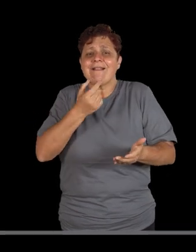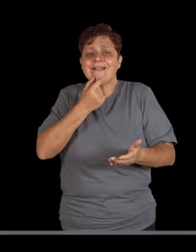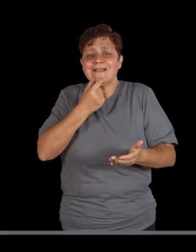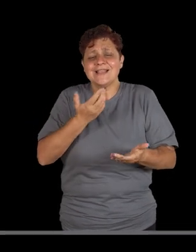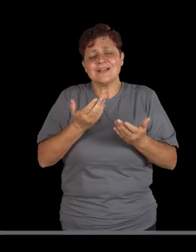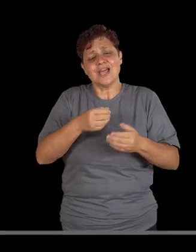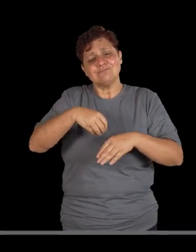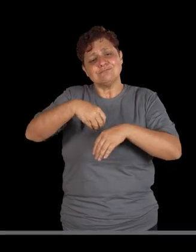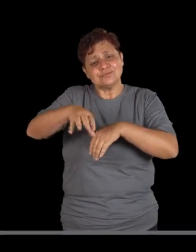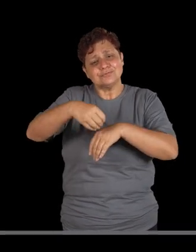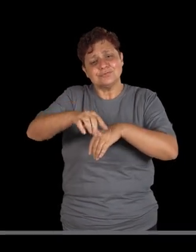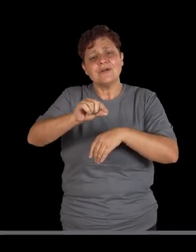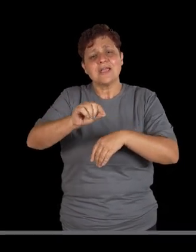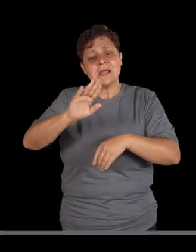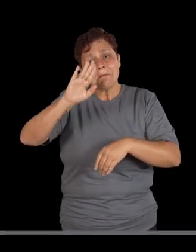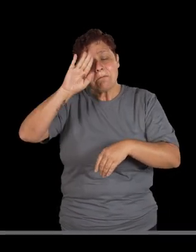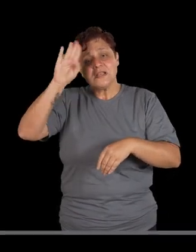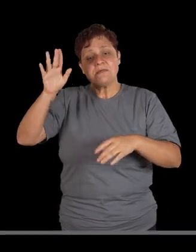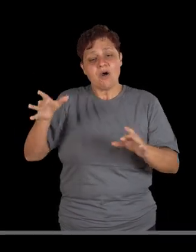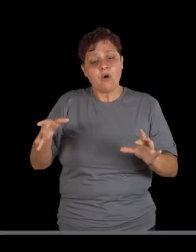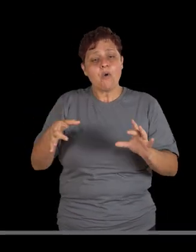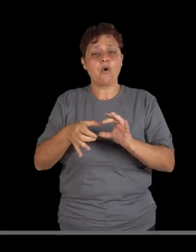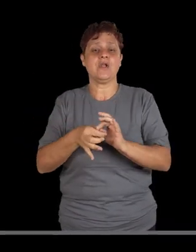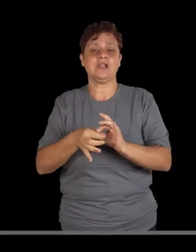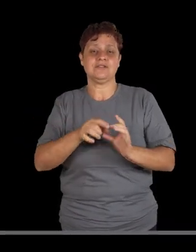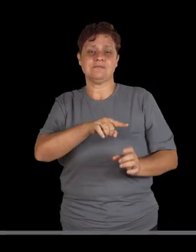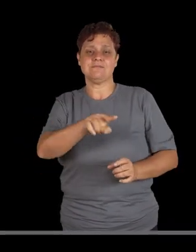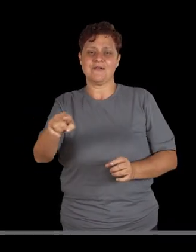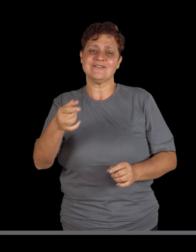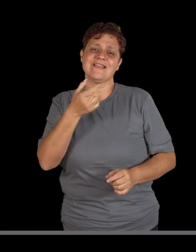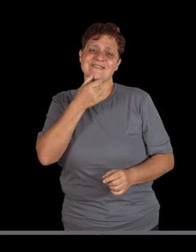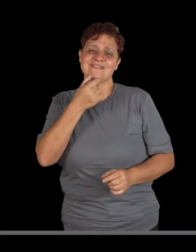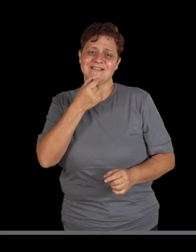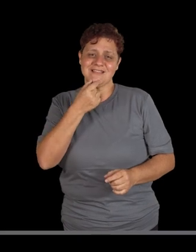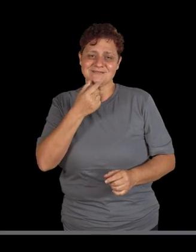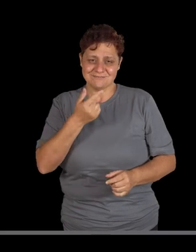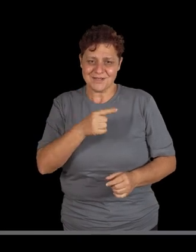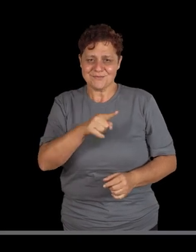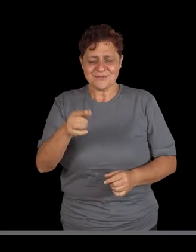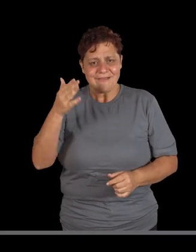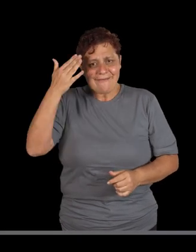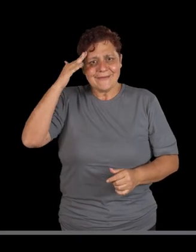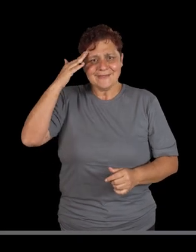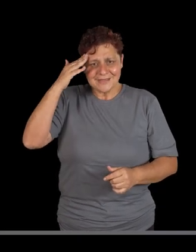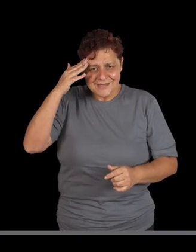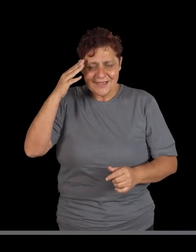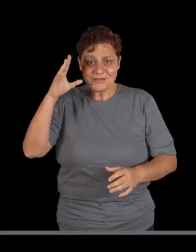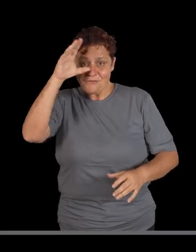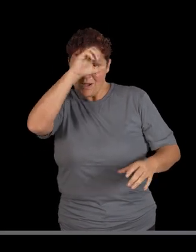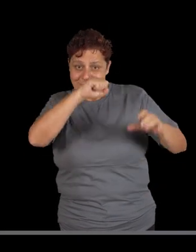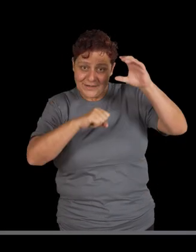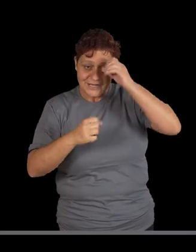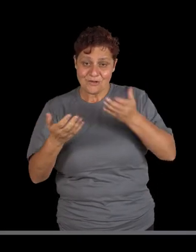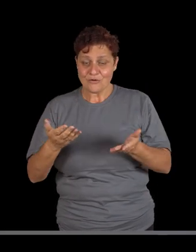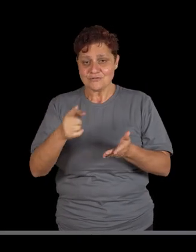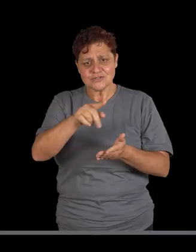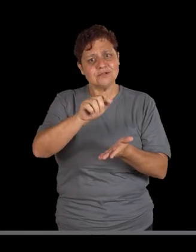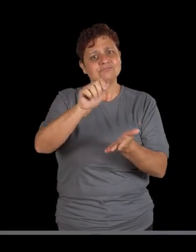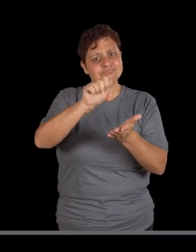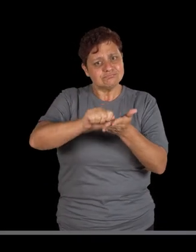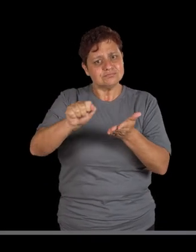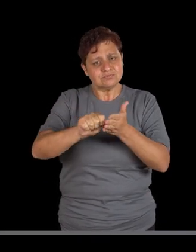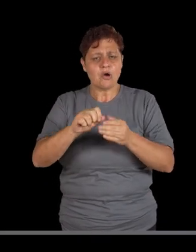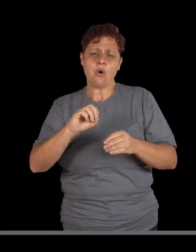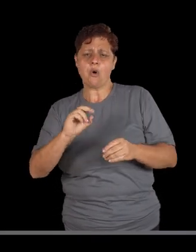as principais conjunções, os conectores em inglês, pra você que tá assistindo o meu canal, anotar e